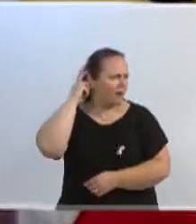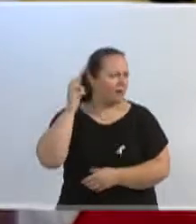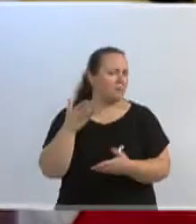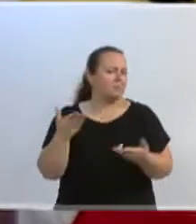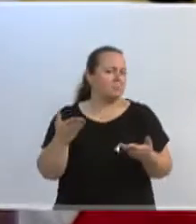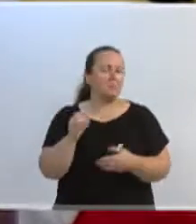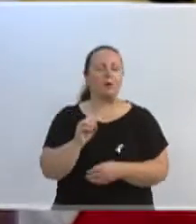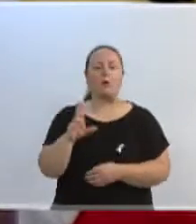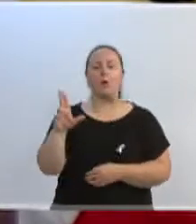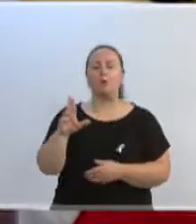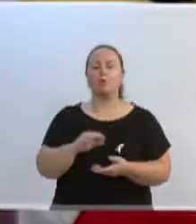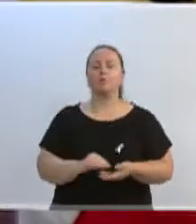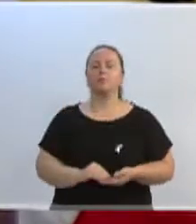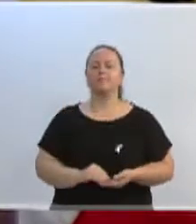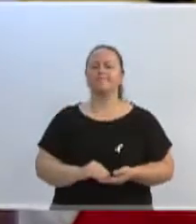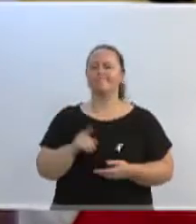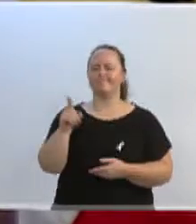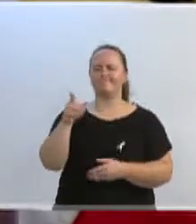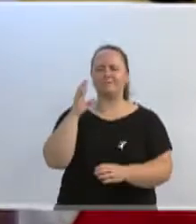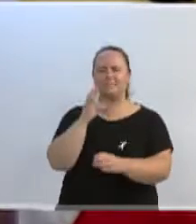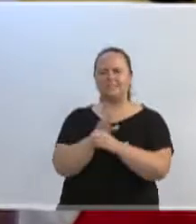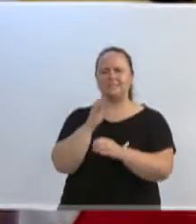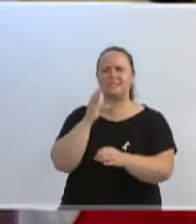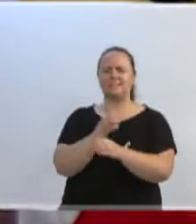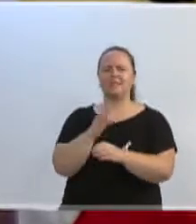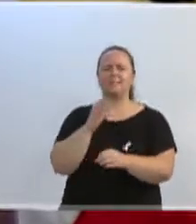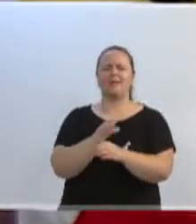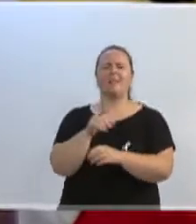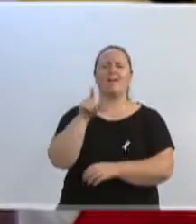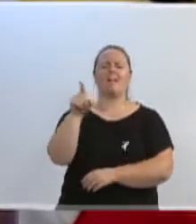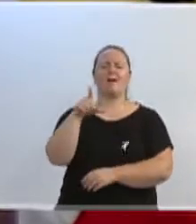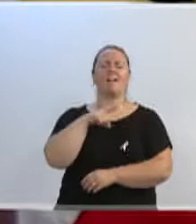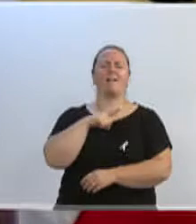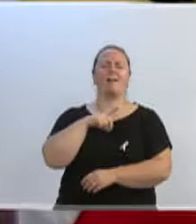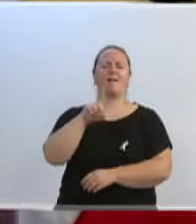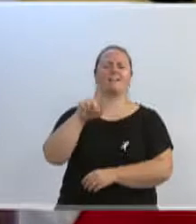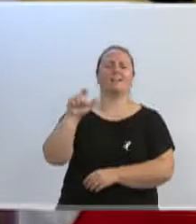ou a dificuldade de comunicação